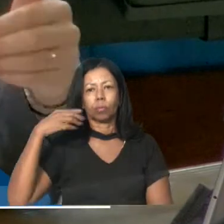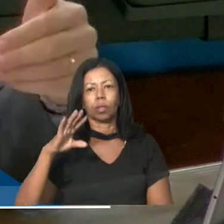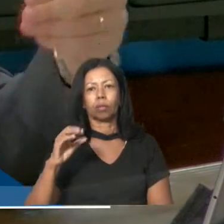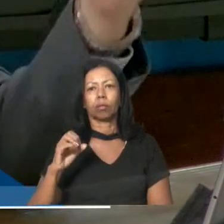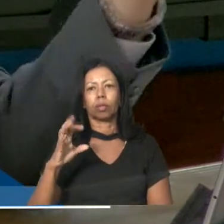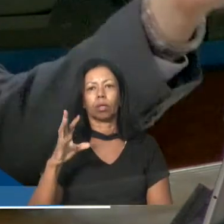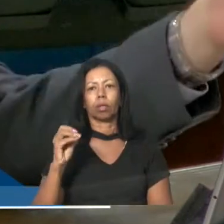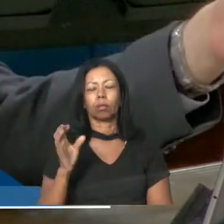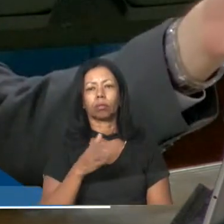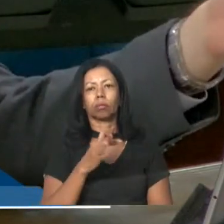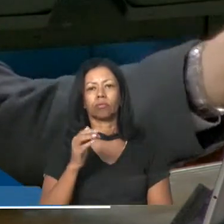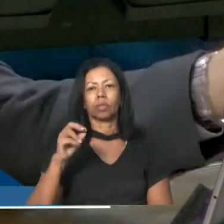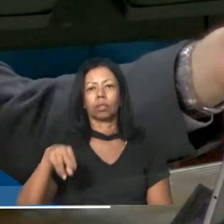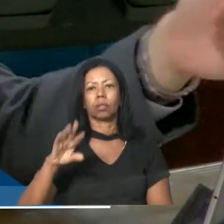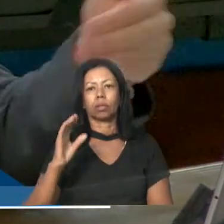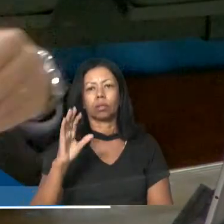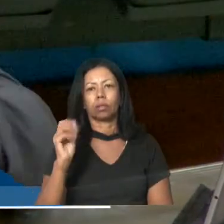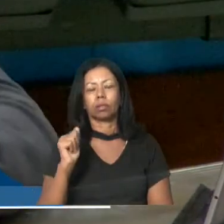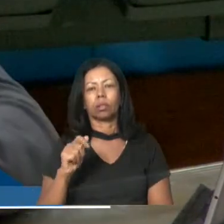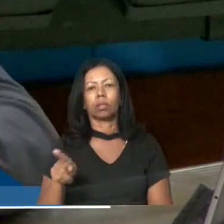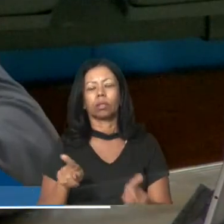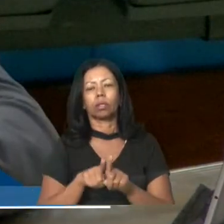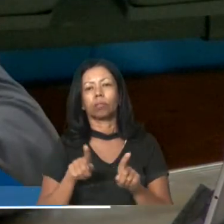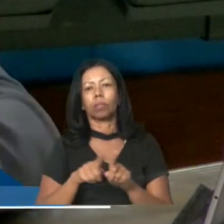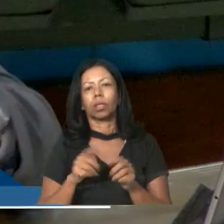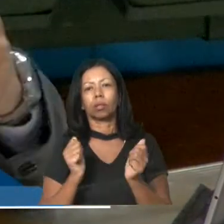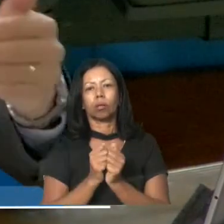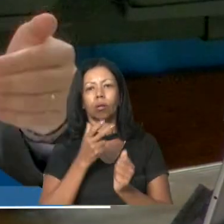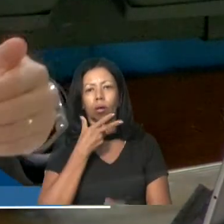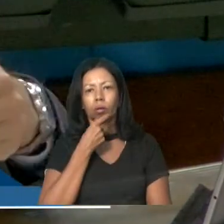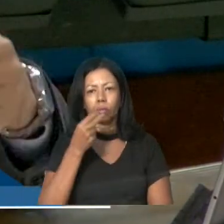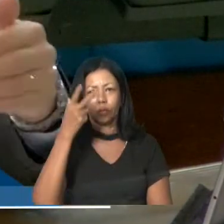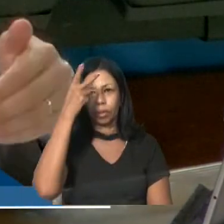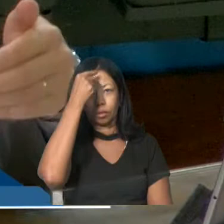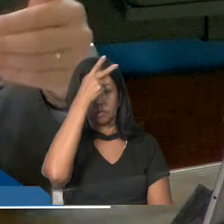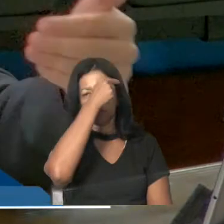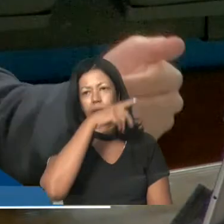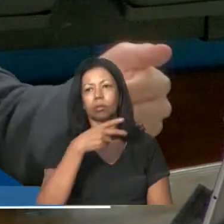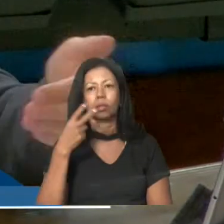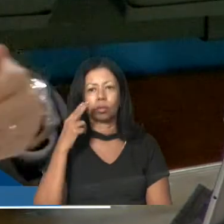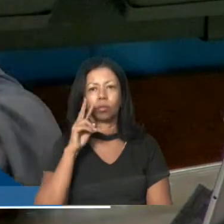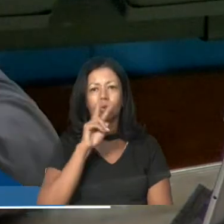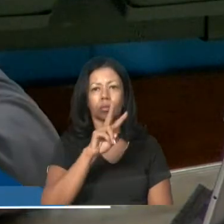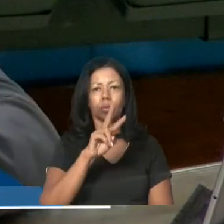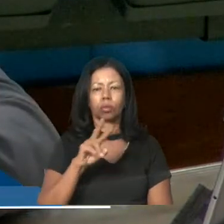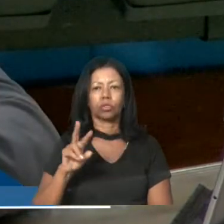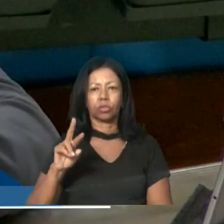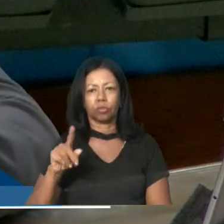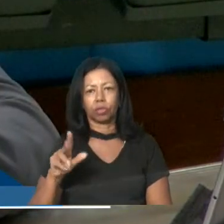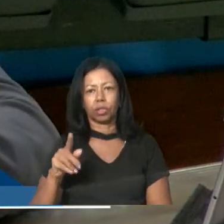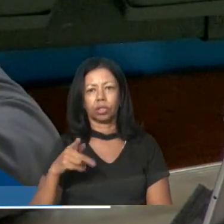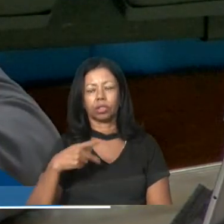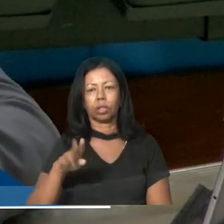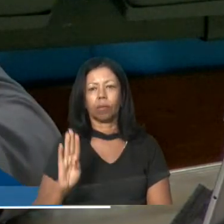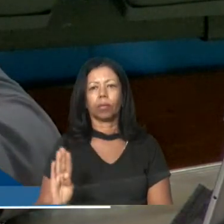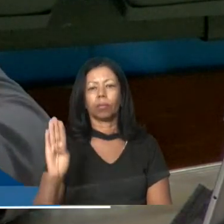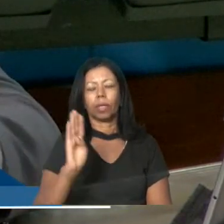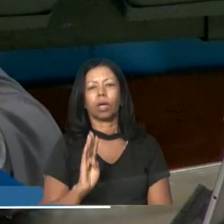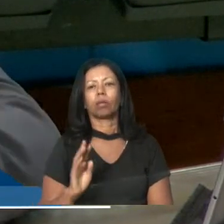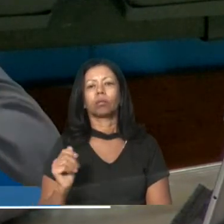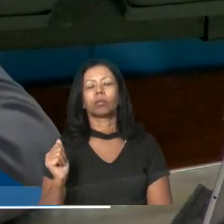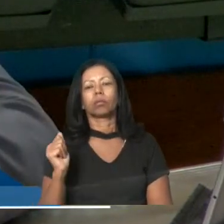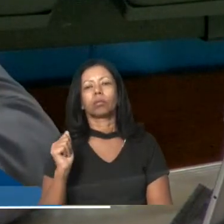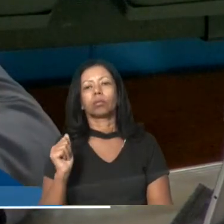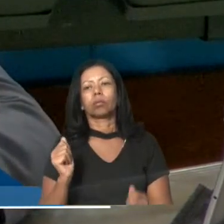é óbvio, com o executivo, com o prefeito. E desde ali se começou a ter um olhar diferente para aquele bairro, e com a